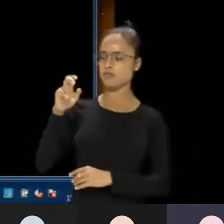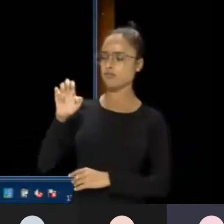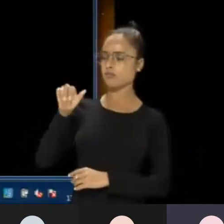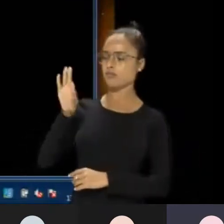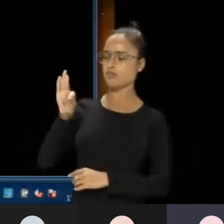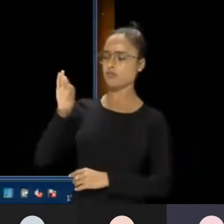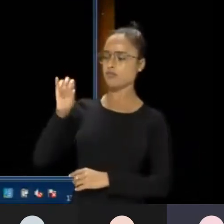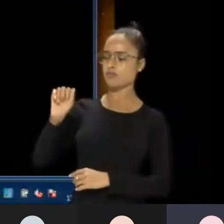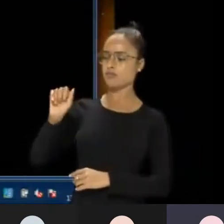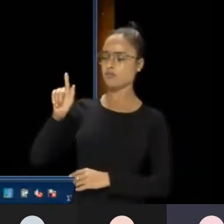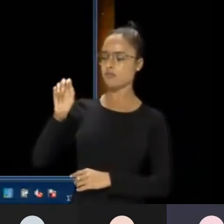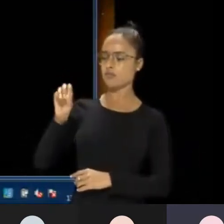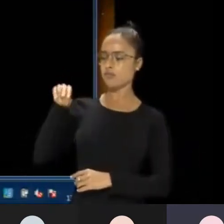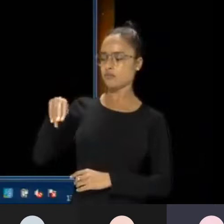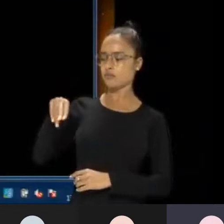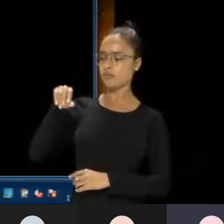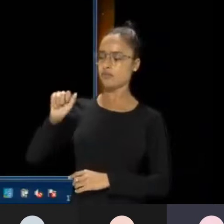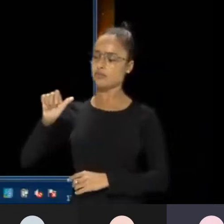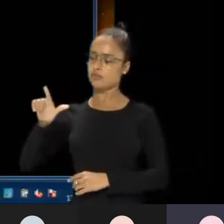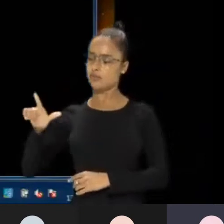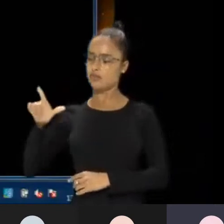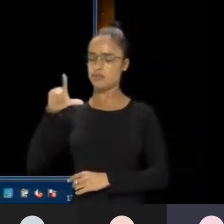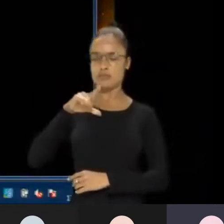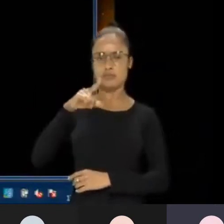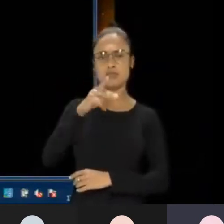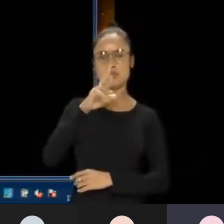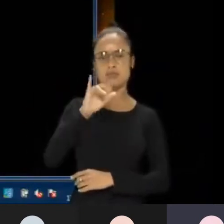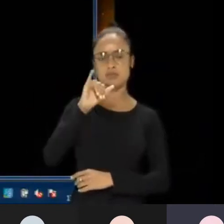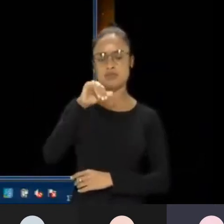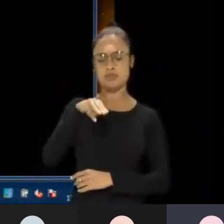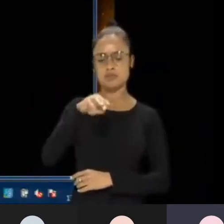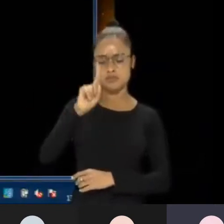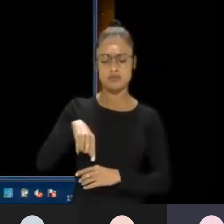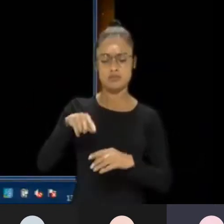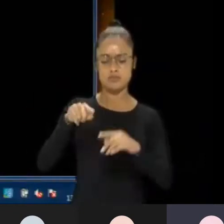Então, aqui eu tenho uma base pentagonal para o prisma.